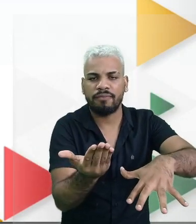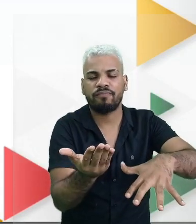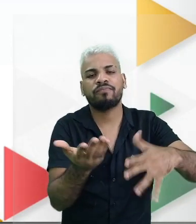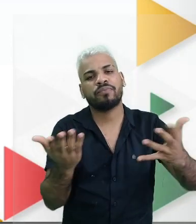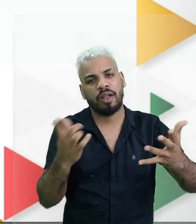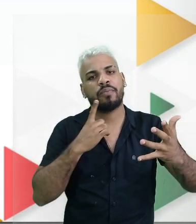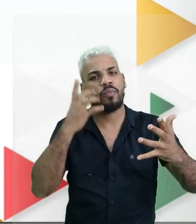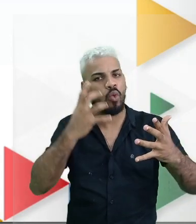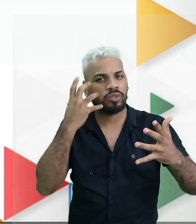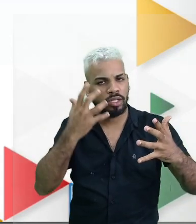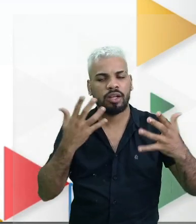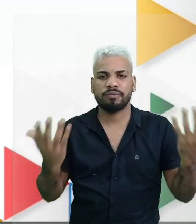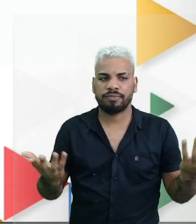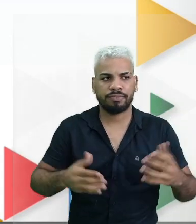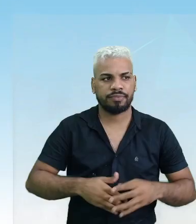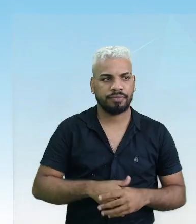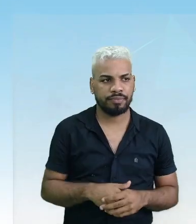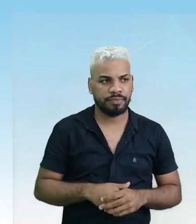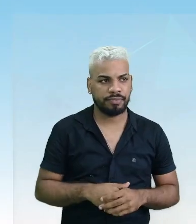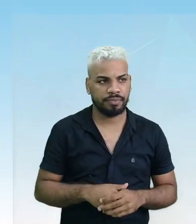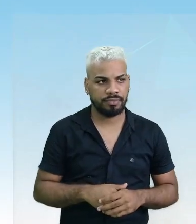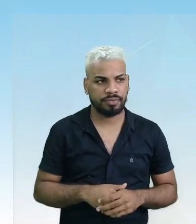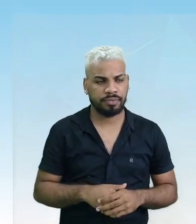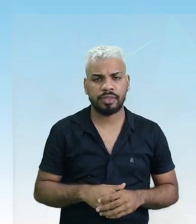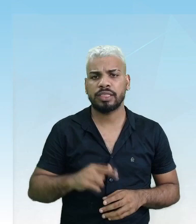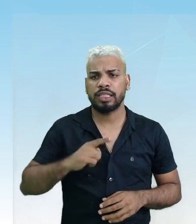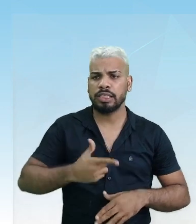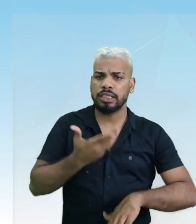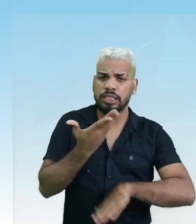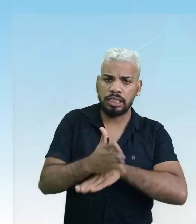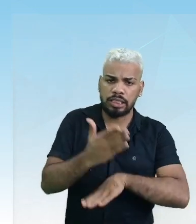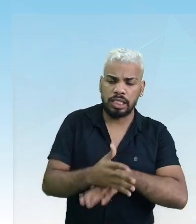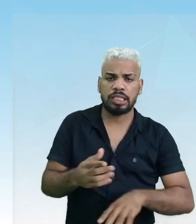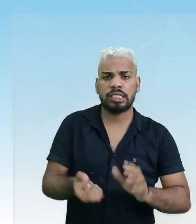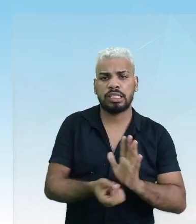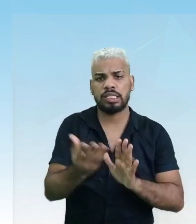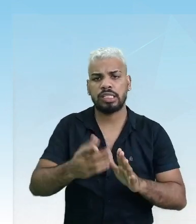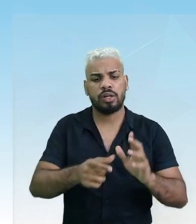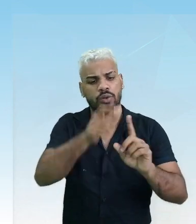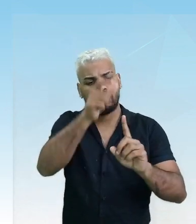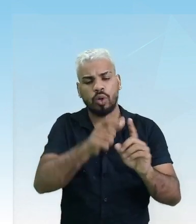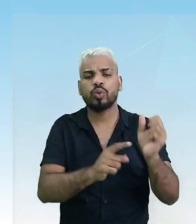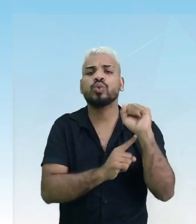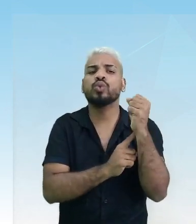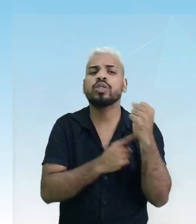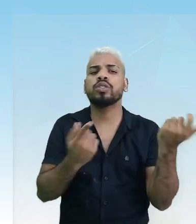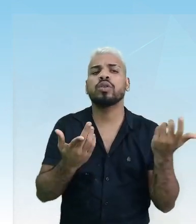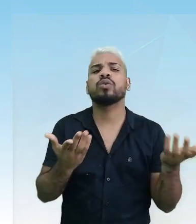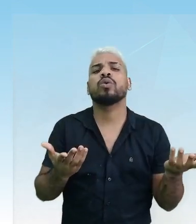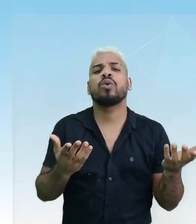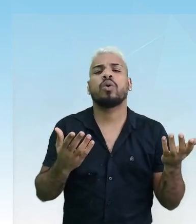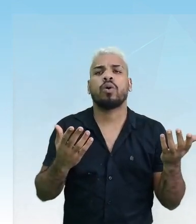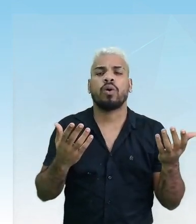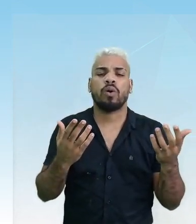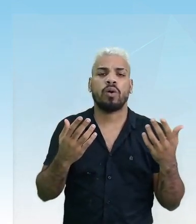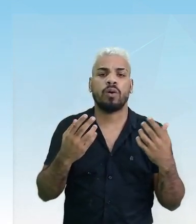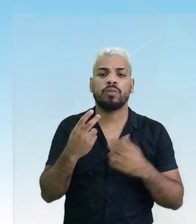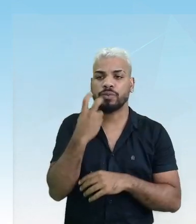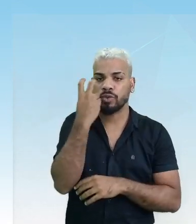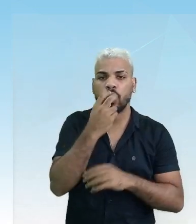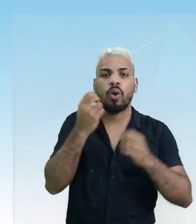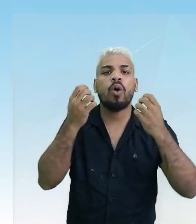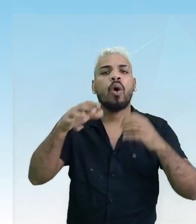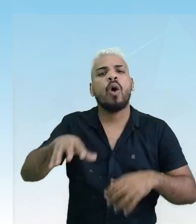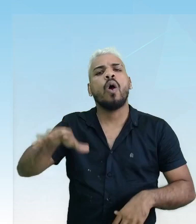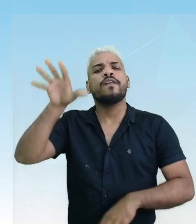plácidas. Olhando para mim, em muitos exercícios tem qual sujeito de ouviram do Ipiranga as